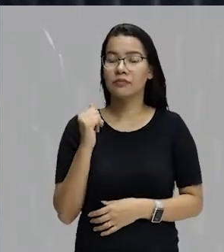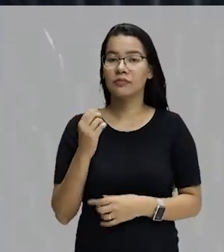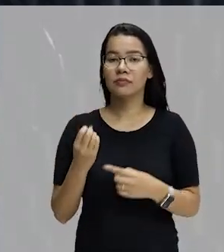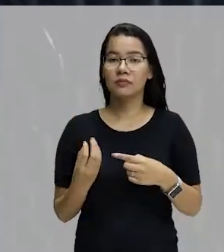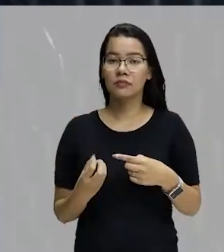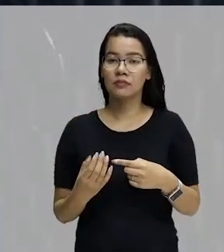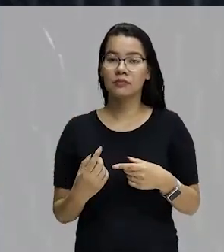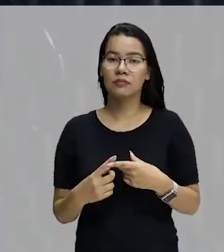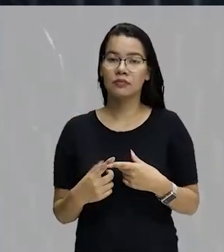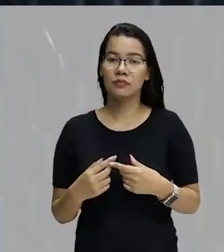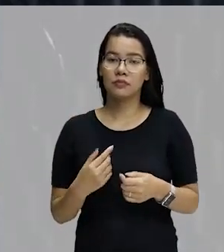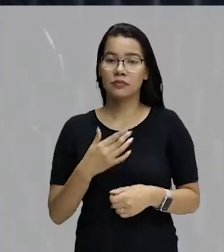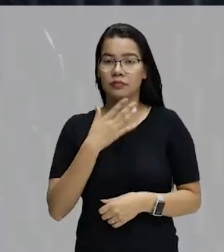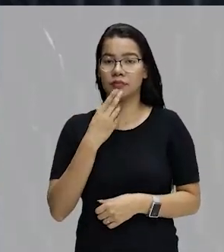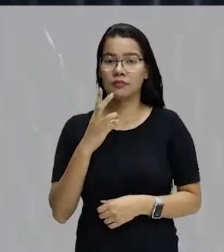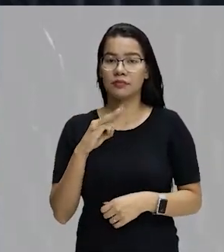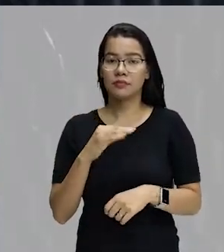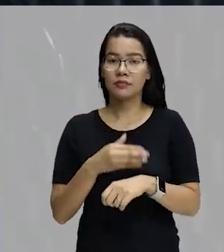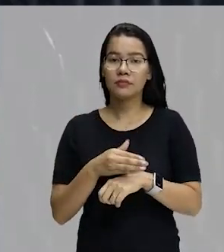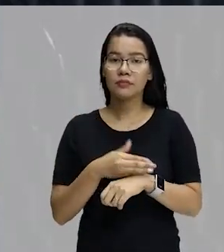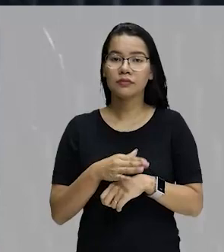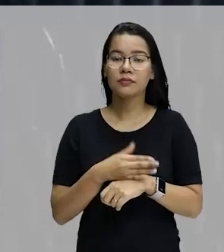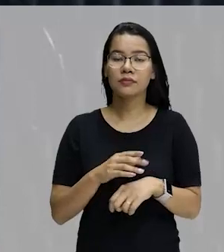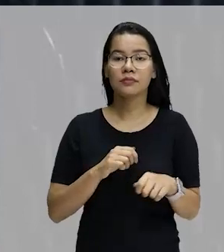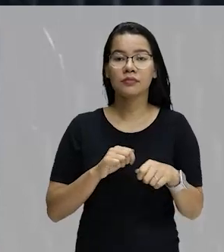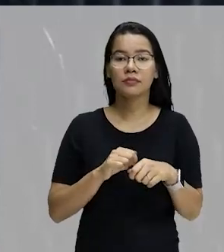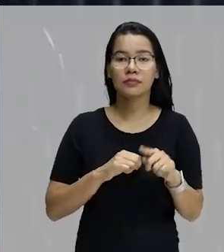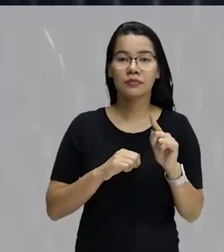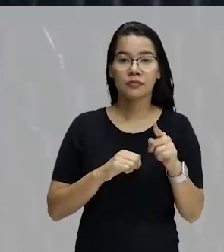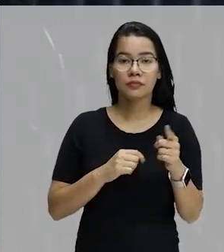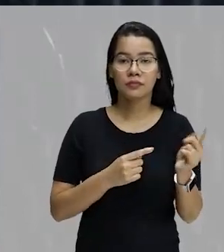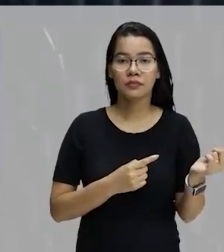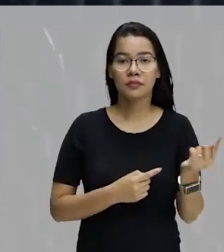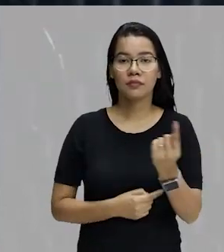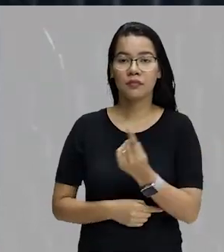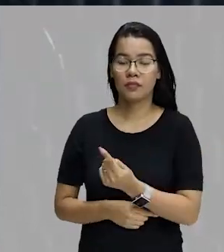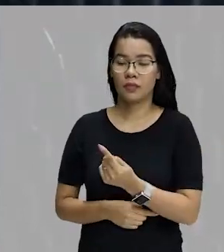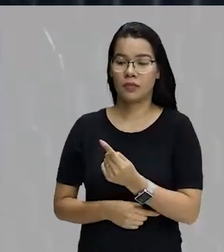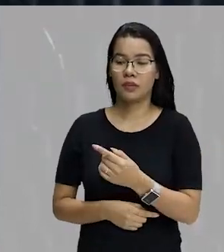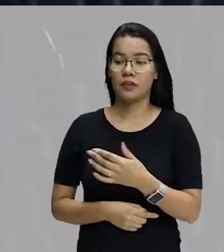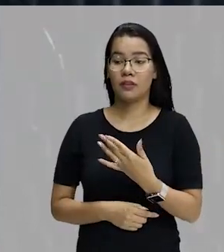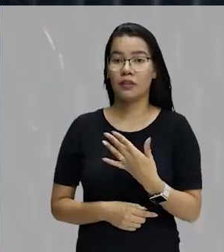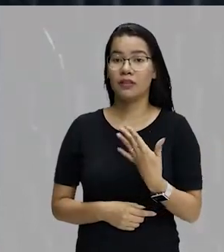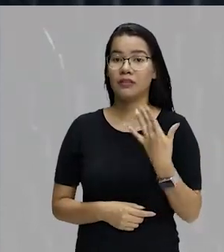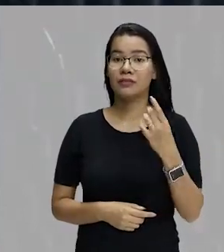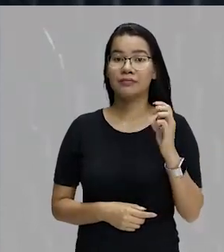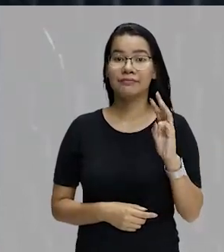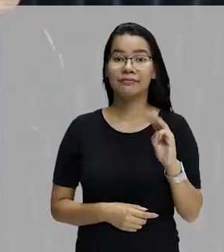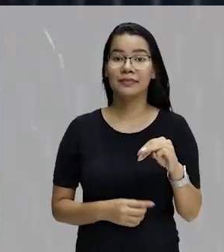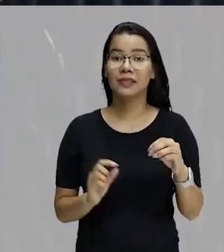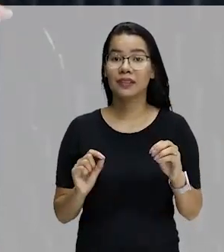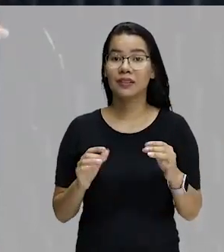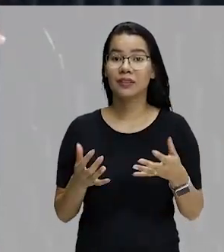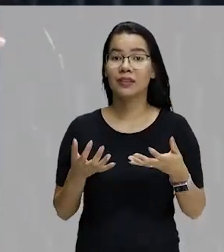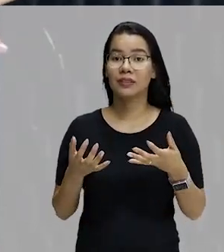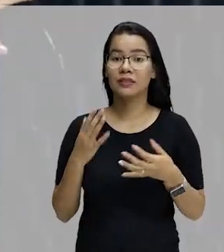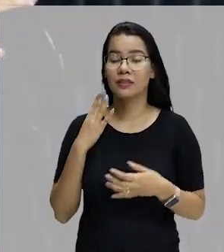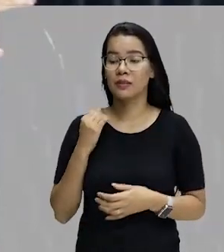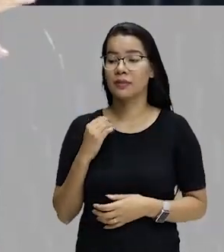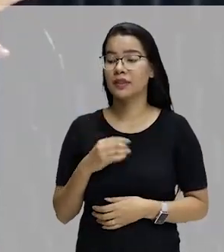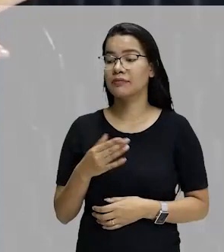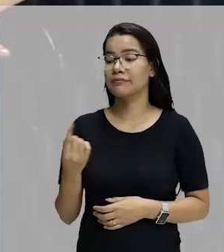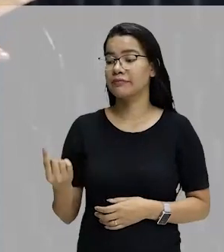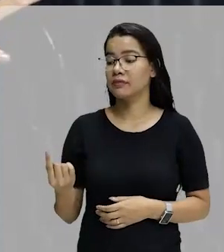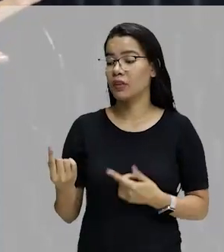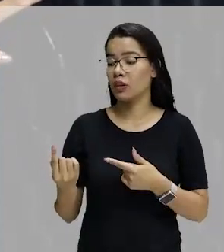a ação foi você. Você fez a visita e você visitou alguém. Então, eu quero saber sobre o objeto, quem